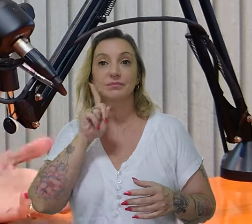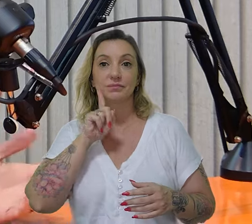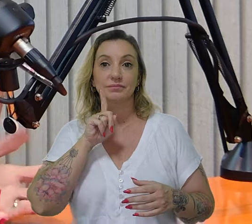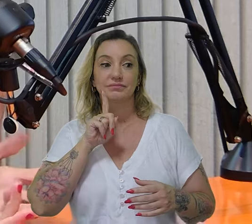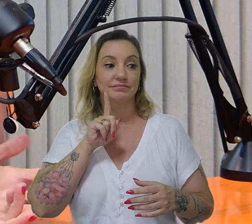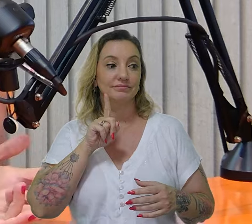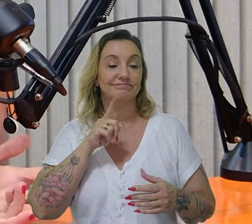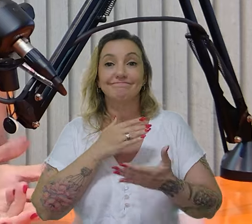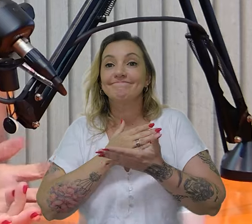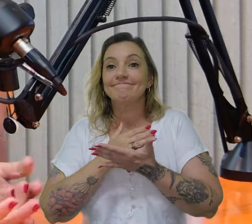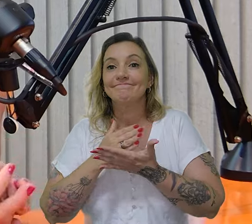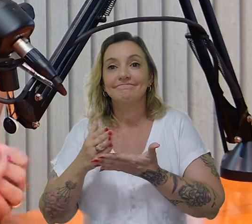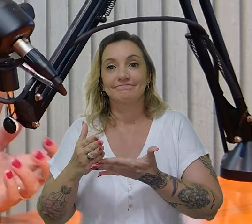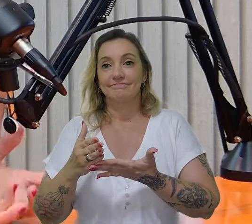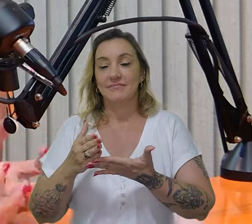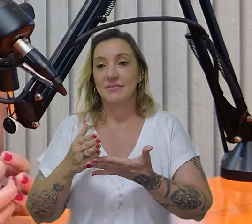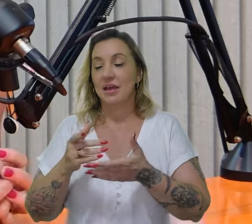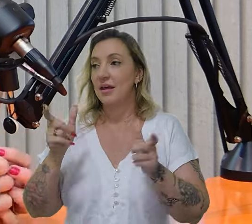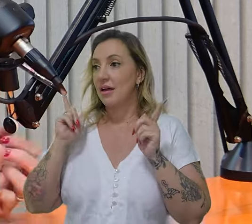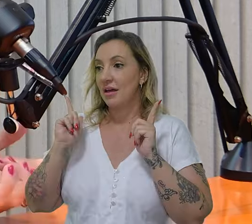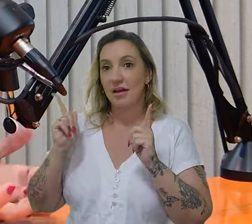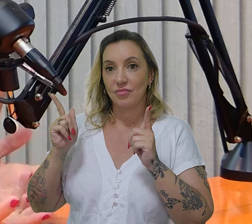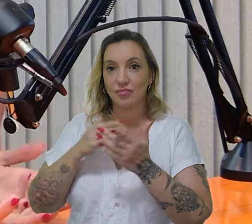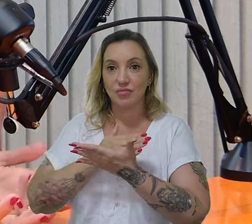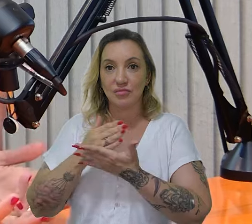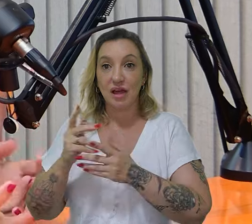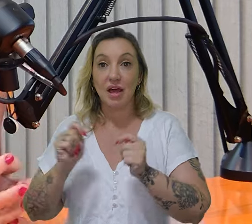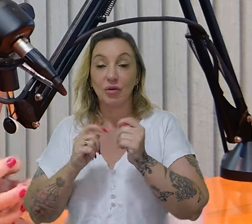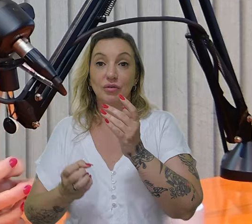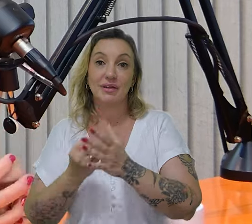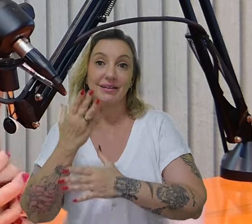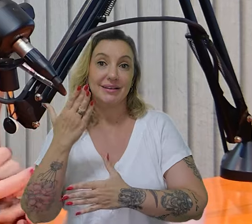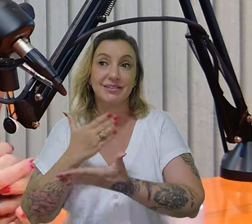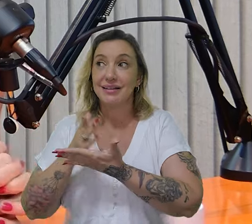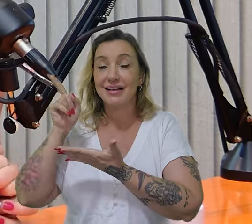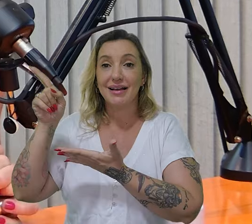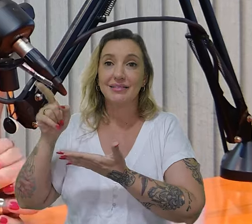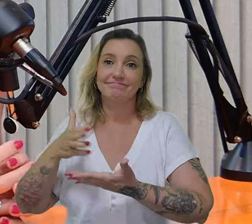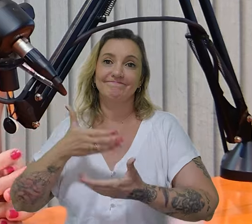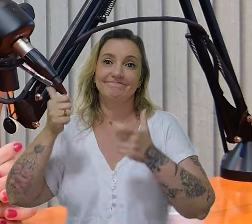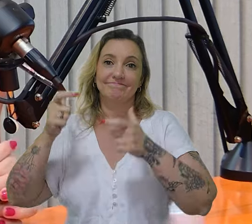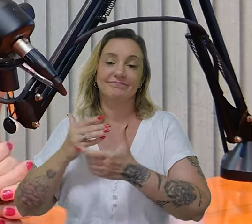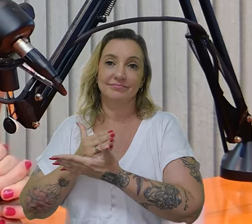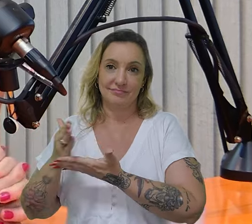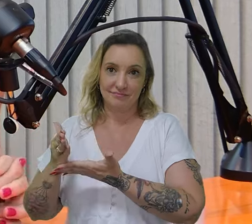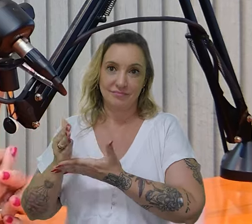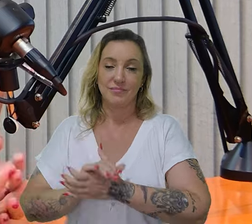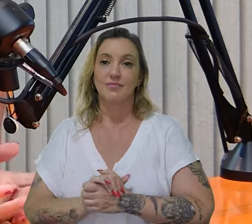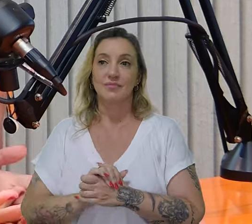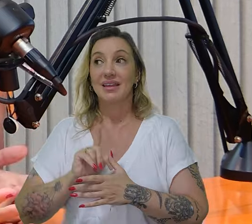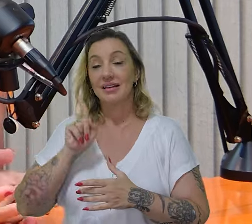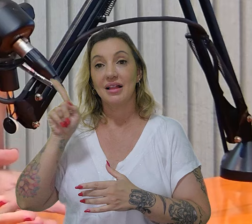gente é o berço do do entretenimento é o berço da economia criativa então eh lá